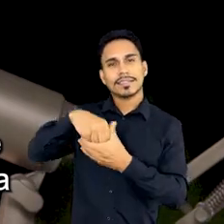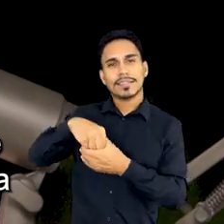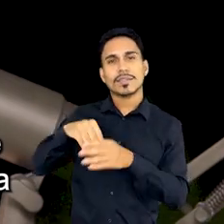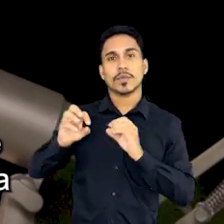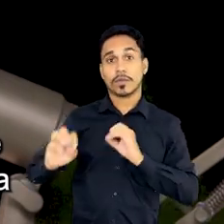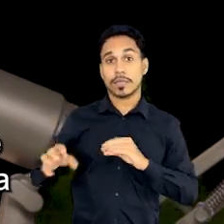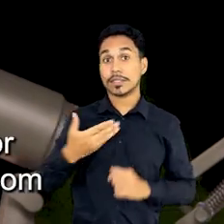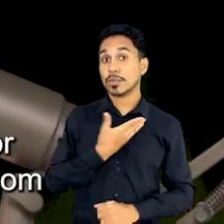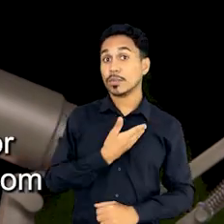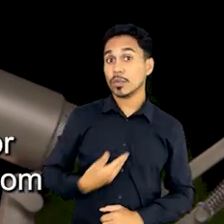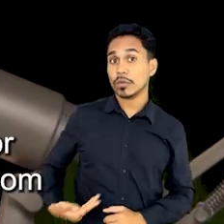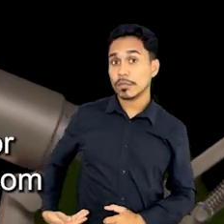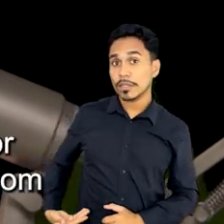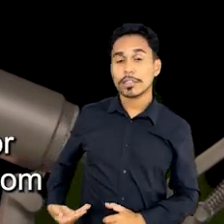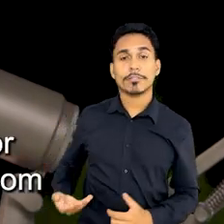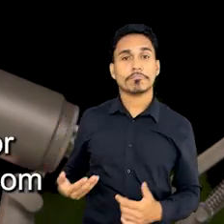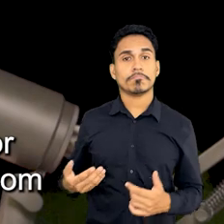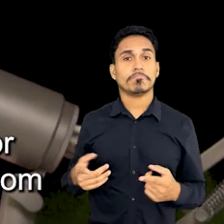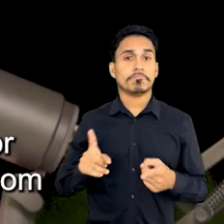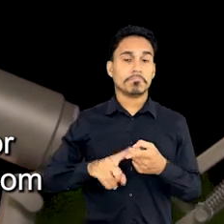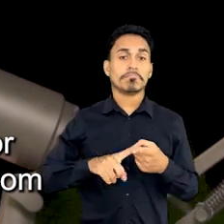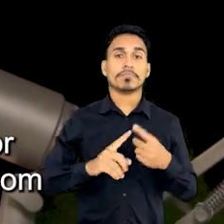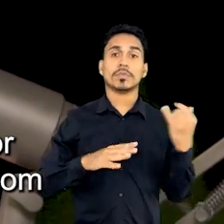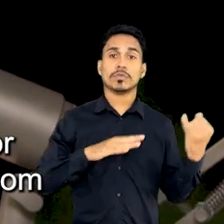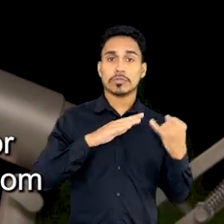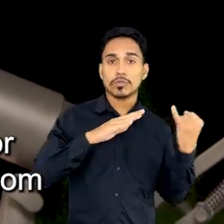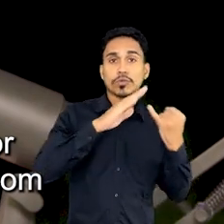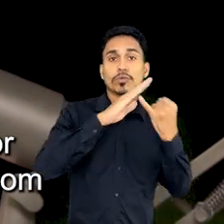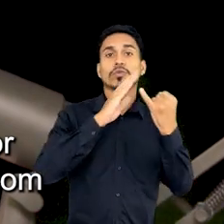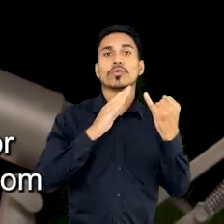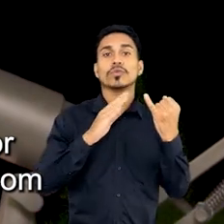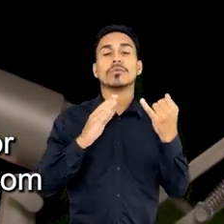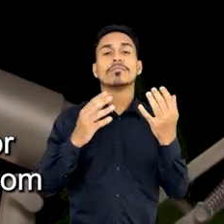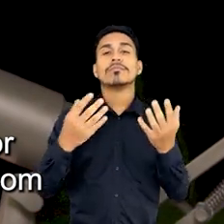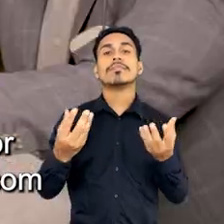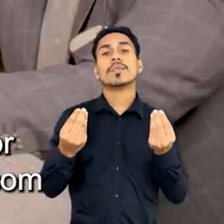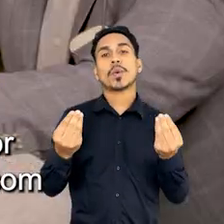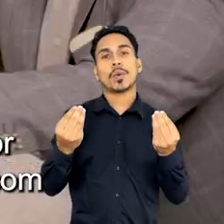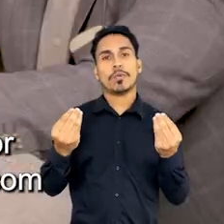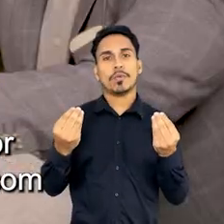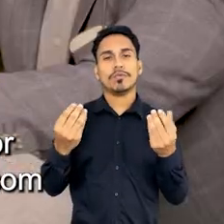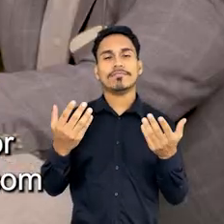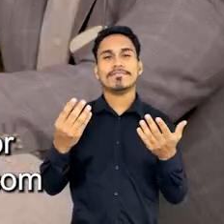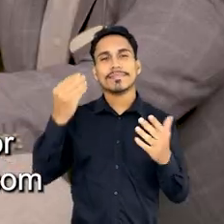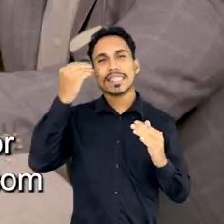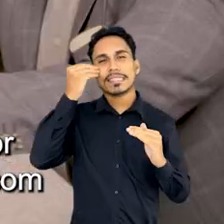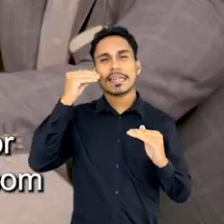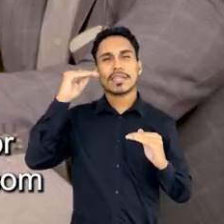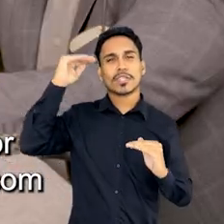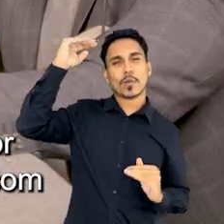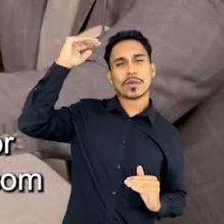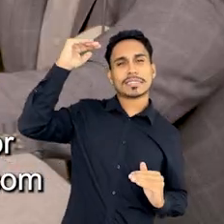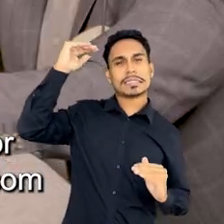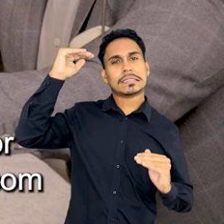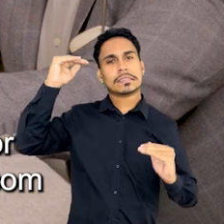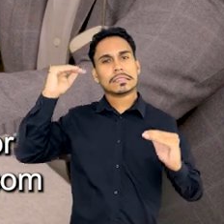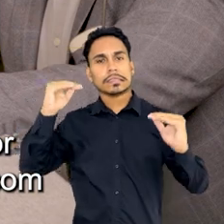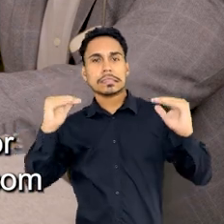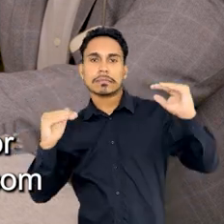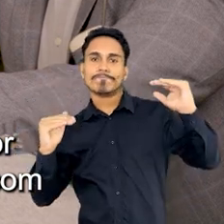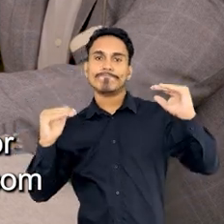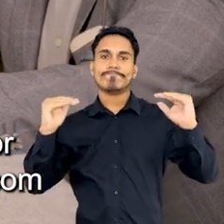na rede de educação pública e inclusive nos institutos para um aproximador das desigualdades e não